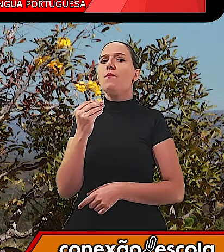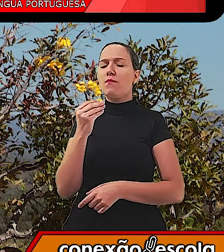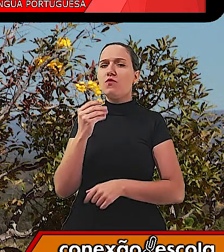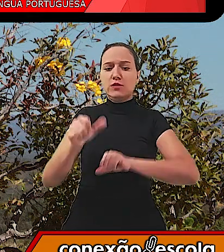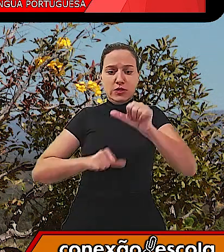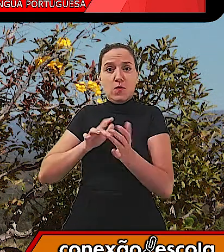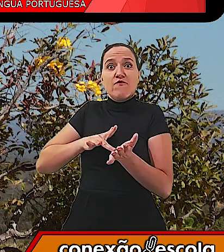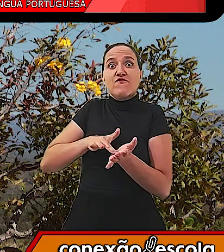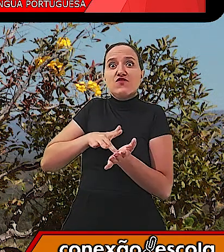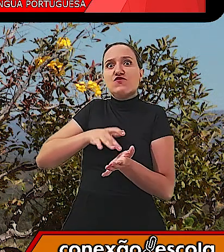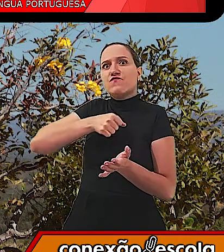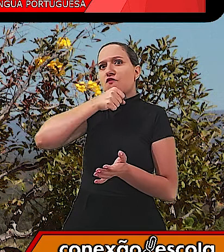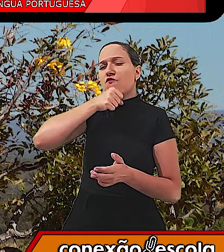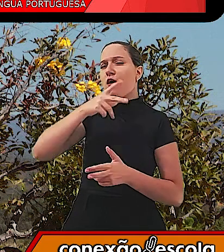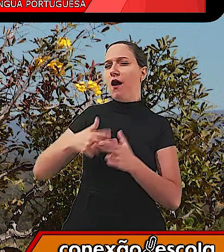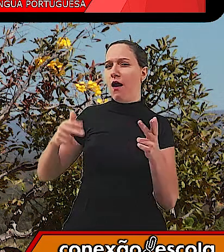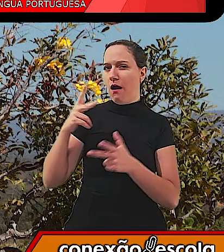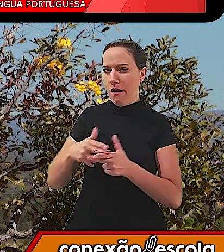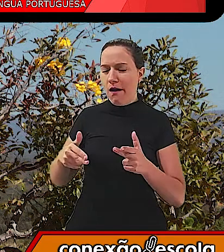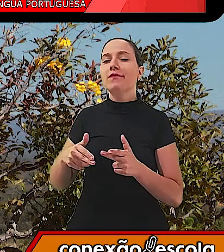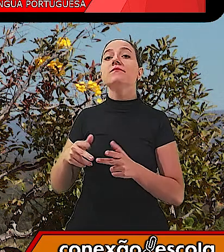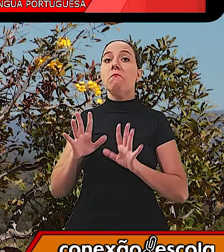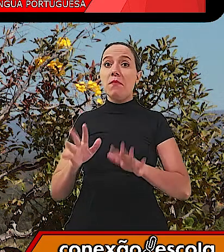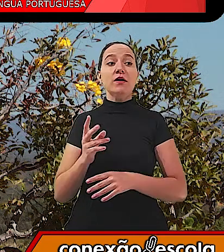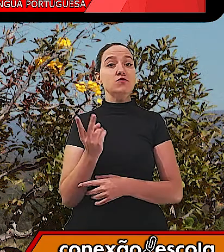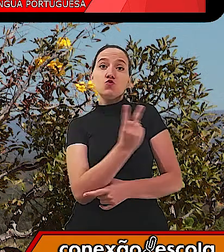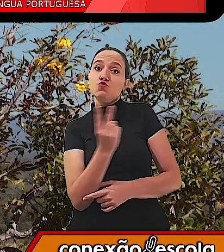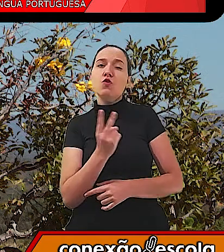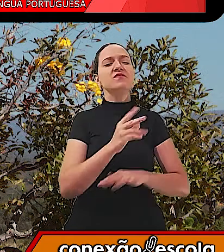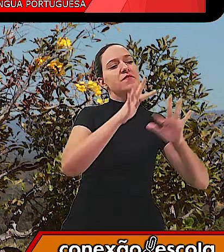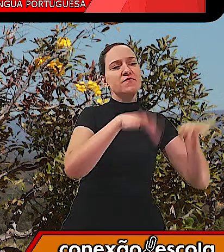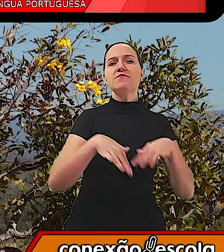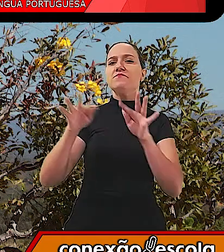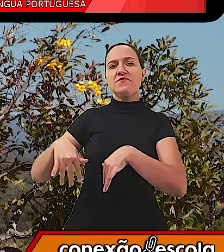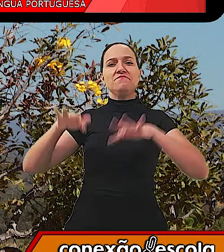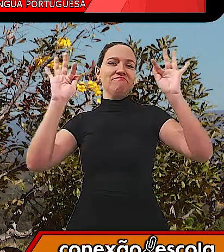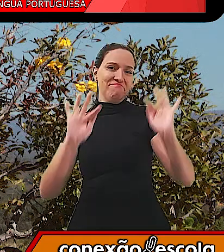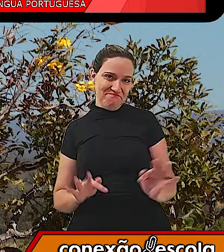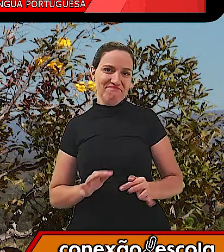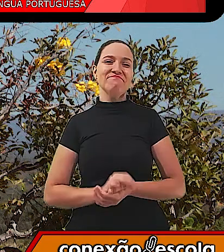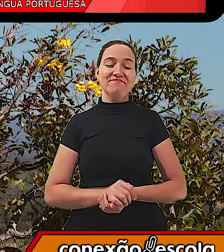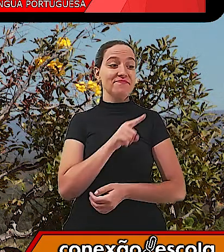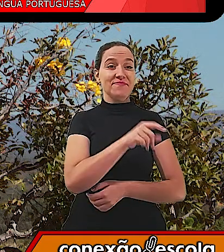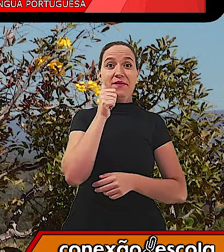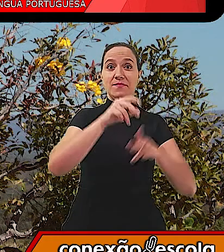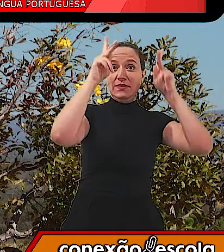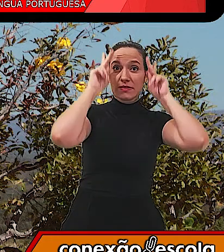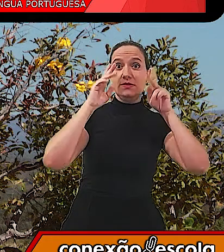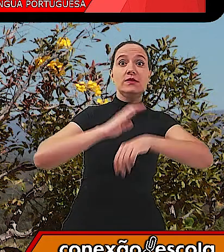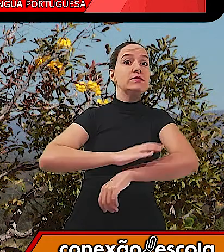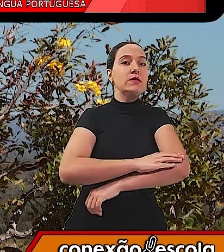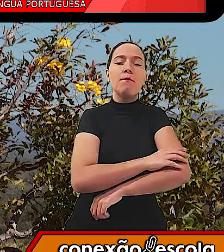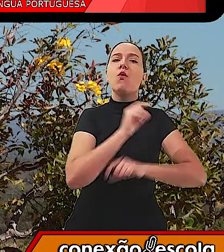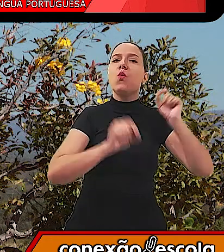vovó. As duas histórias terminaram com um final feliz. A princesa e o sapo foi no